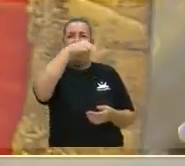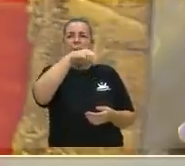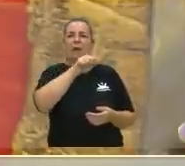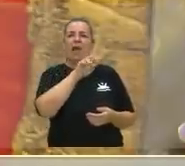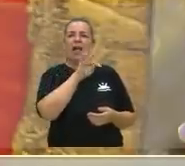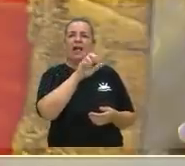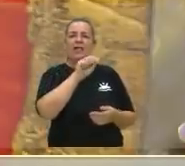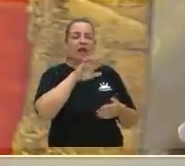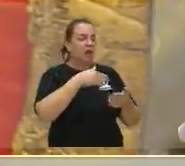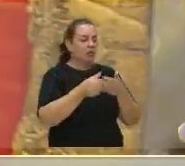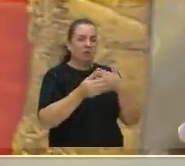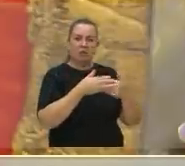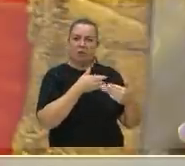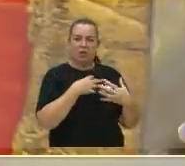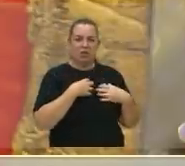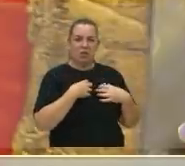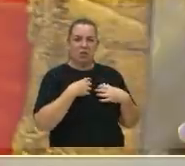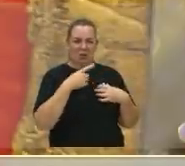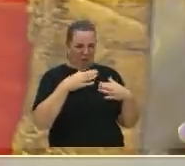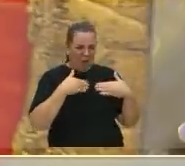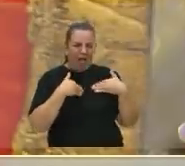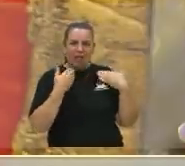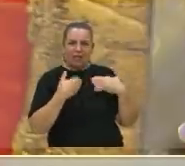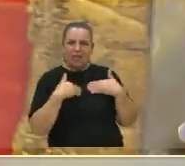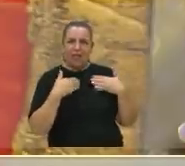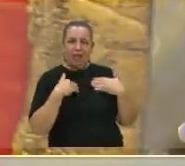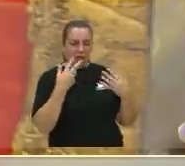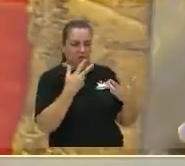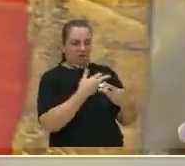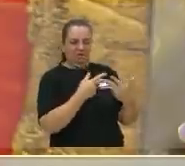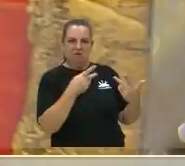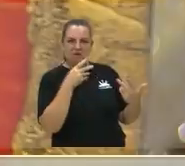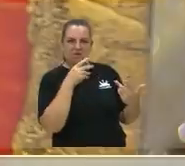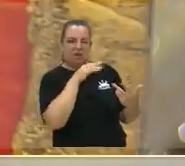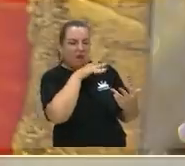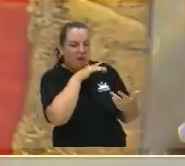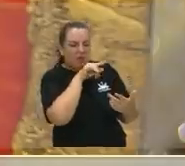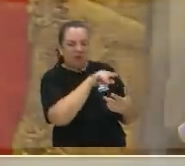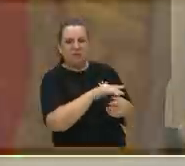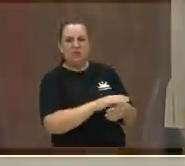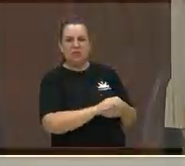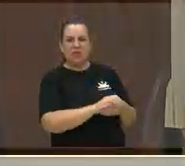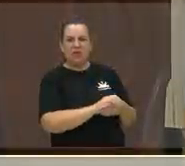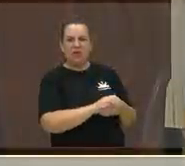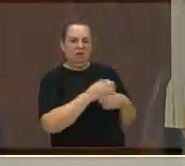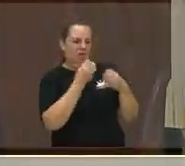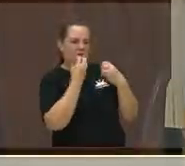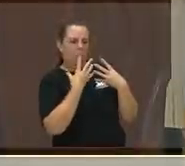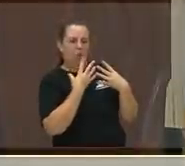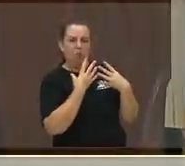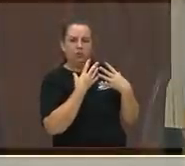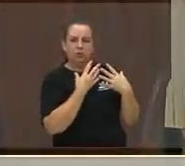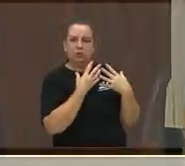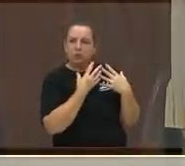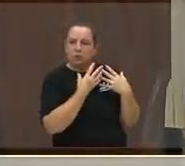alegrei-me com a desgraça alheia que bom que aconteceu que bom